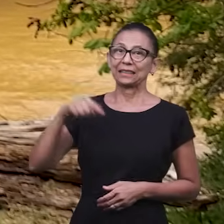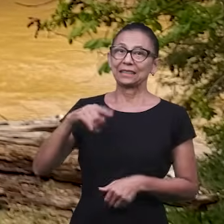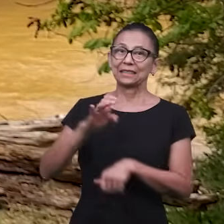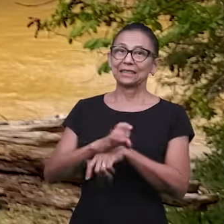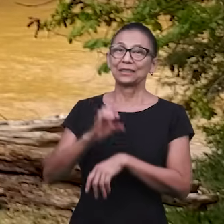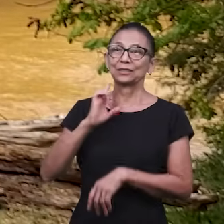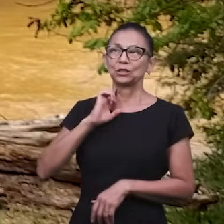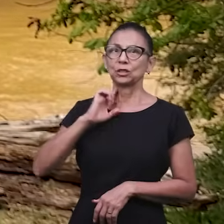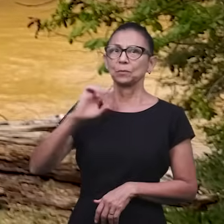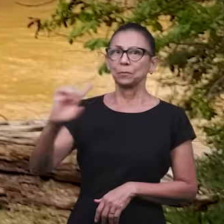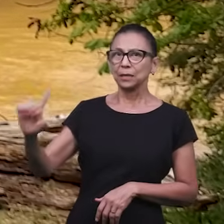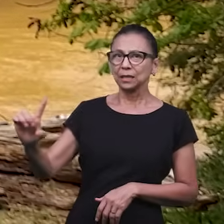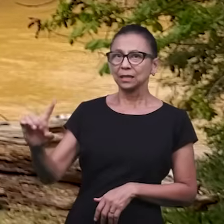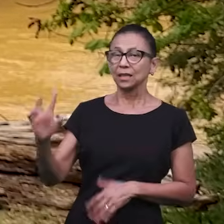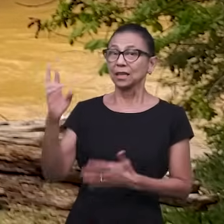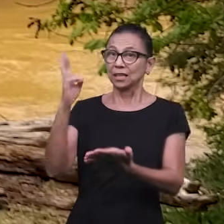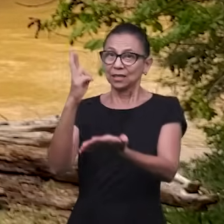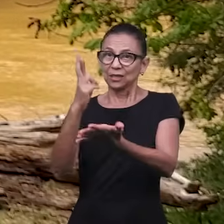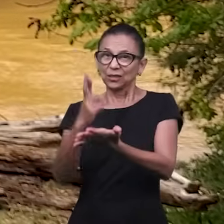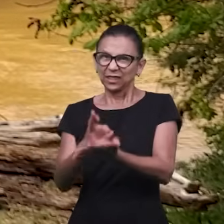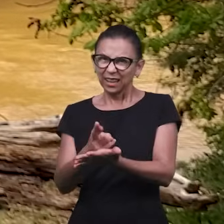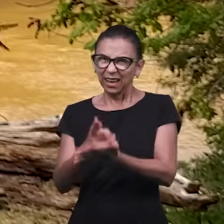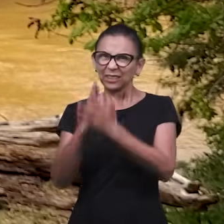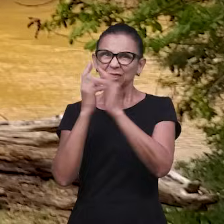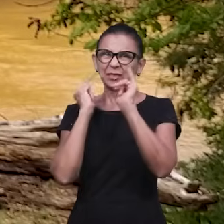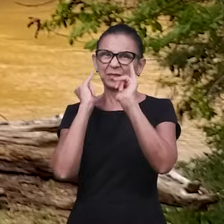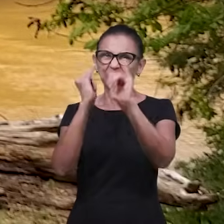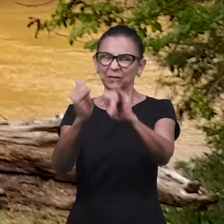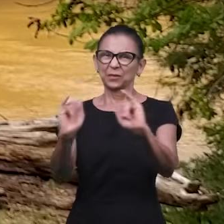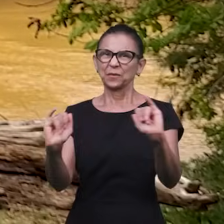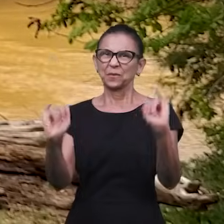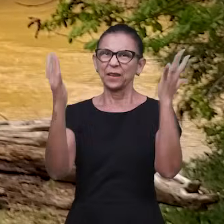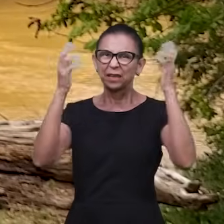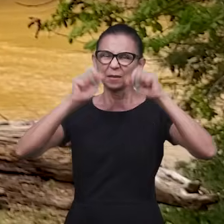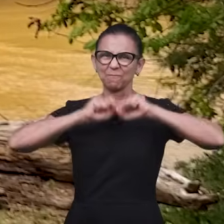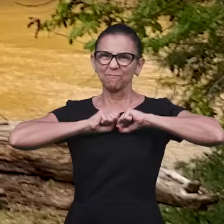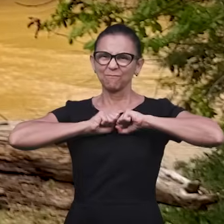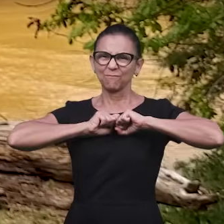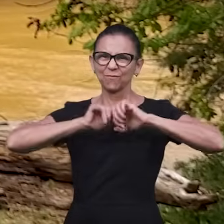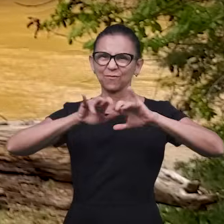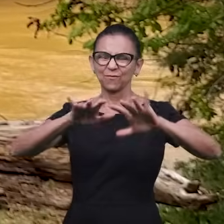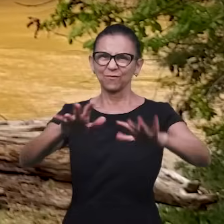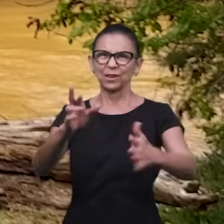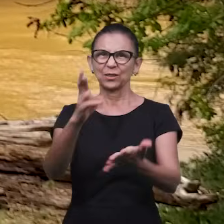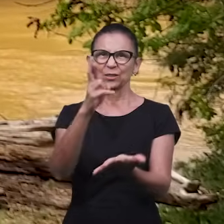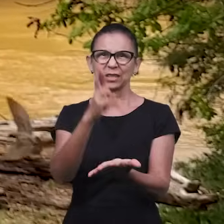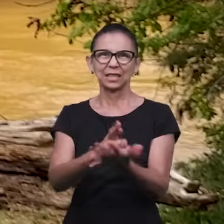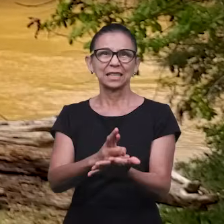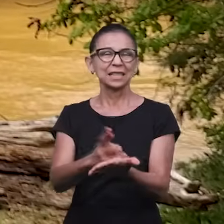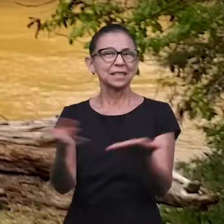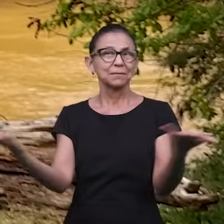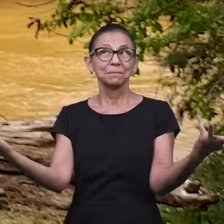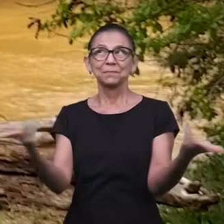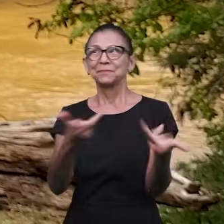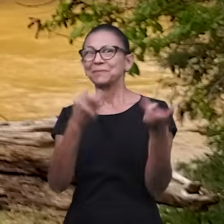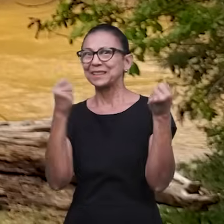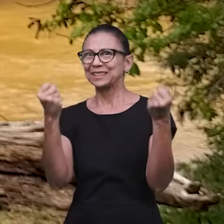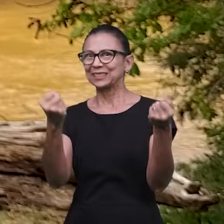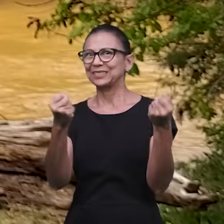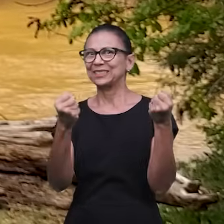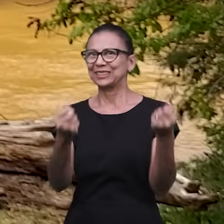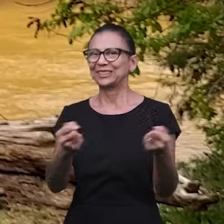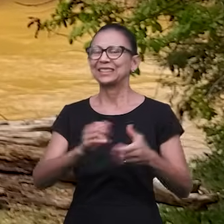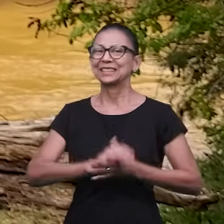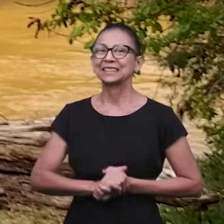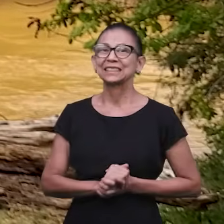Minas Gerais, vamos repercutir o evento Trombetas e Festas, que já podemos dizer foi